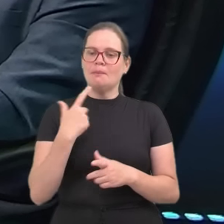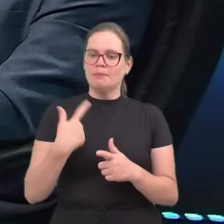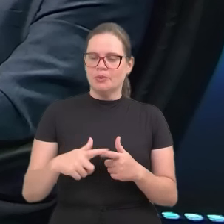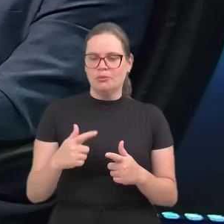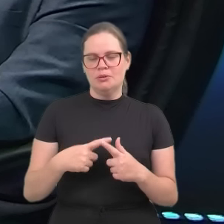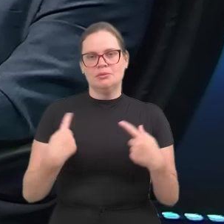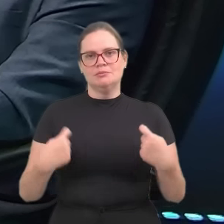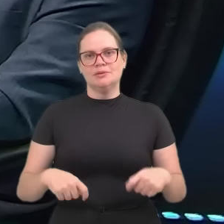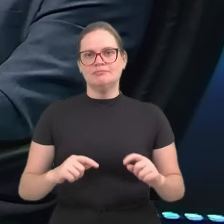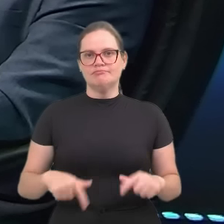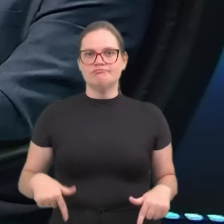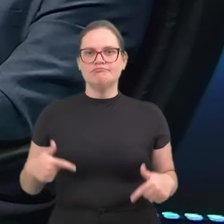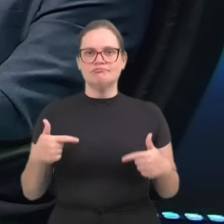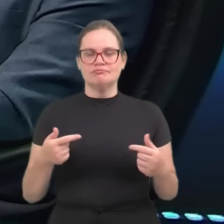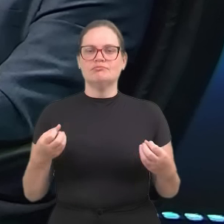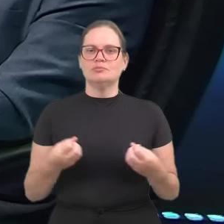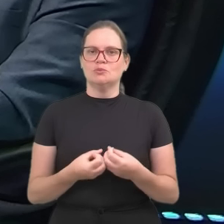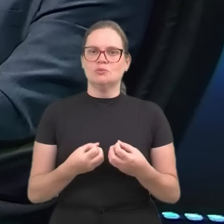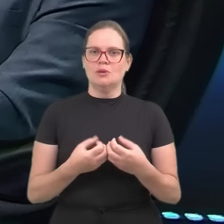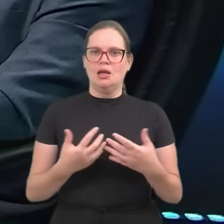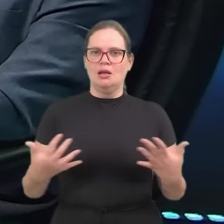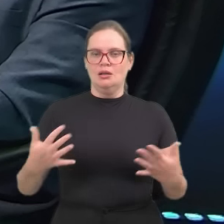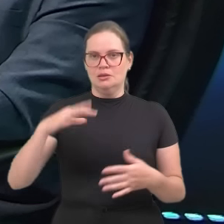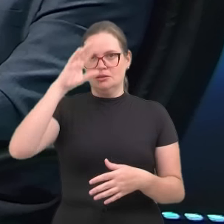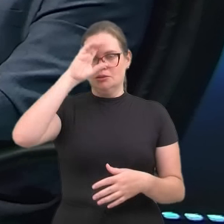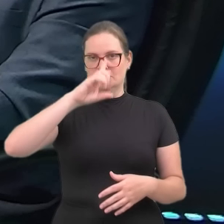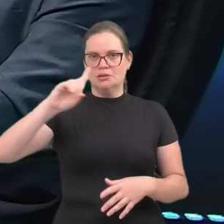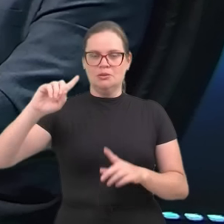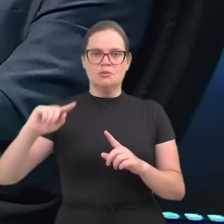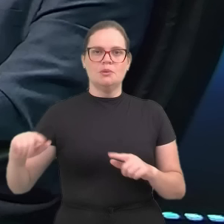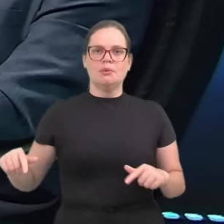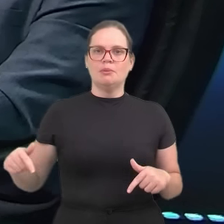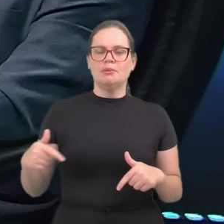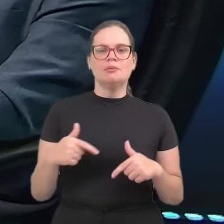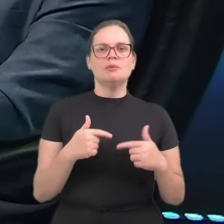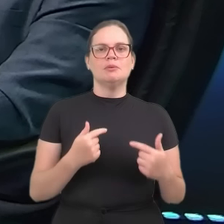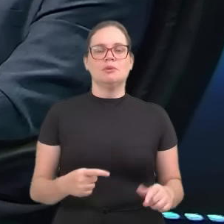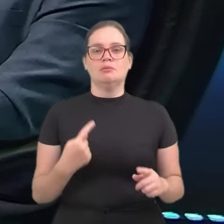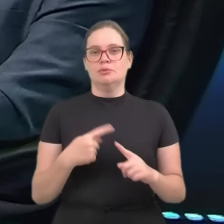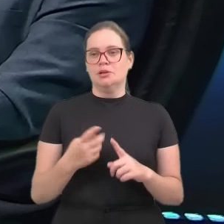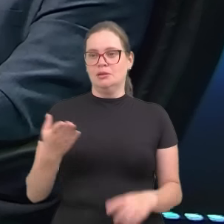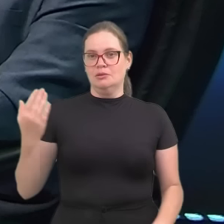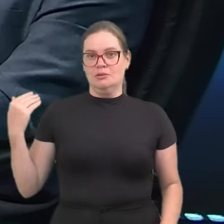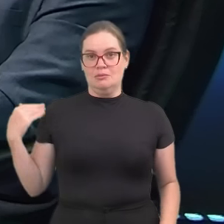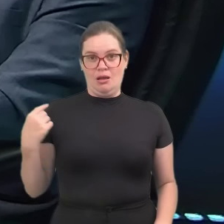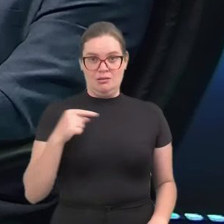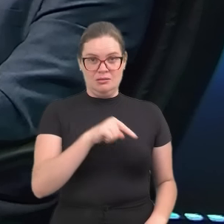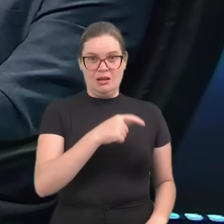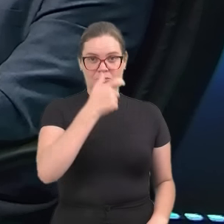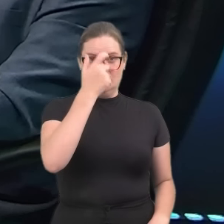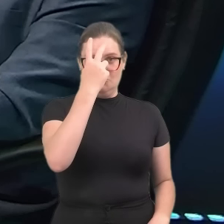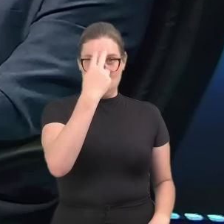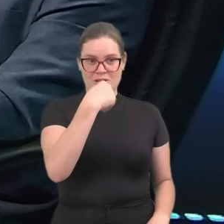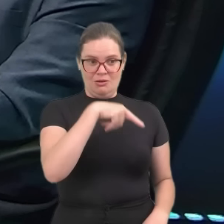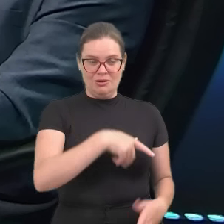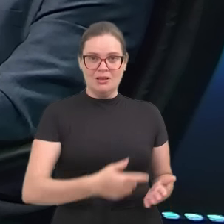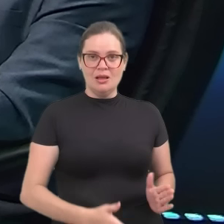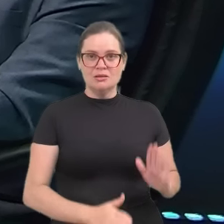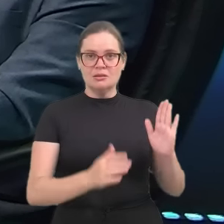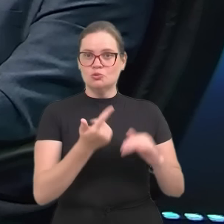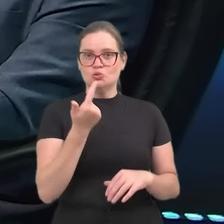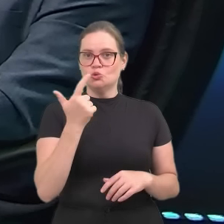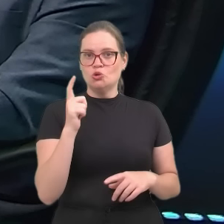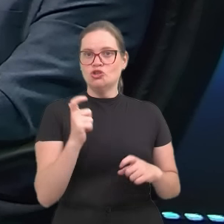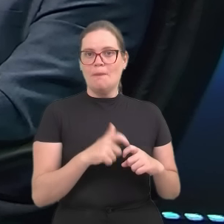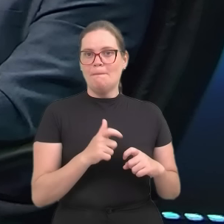problema, né? Precisa de um milagre, de uma intervenção de Deus, porque não havia médico, não havia